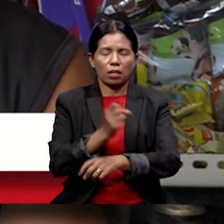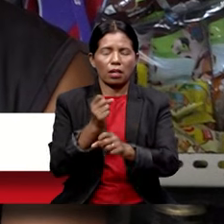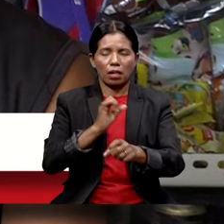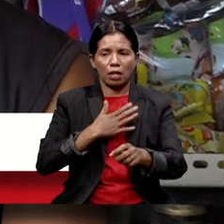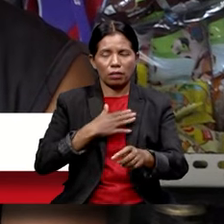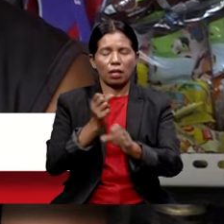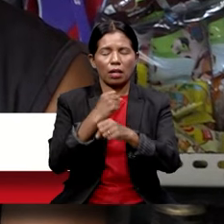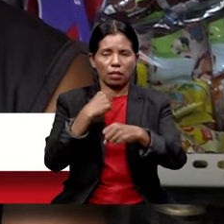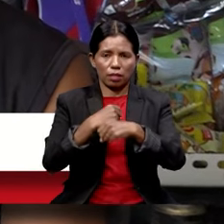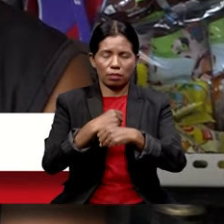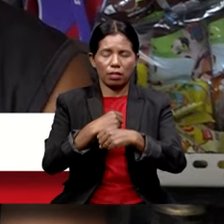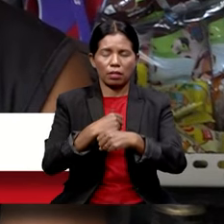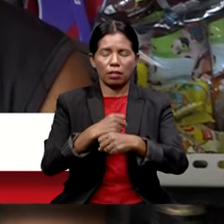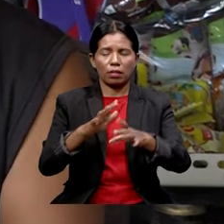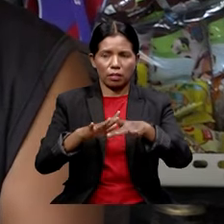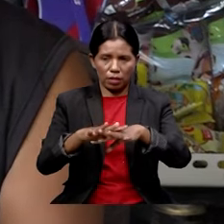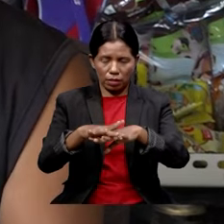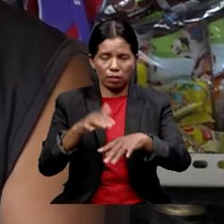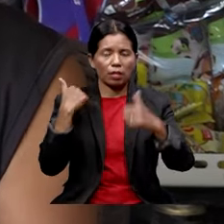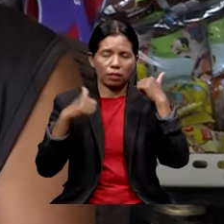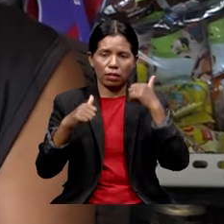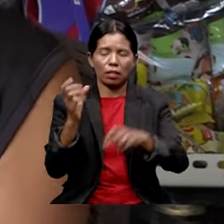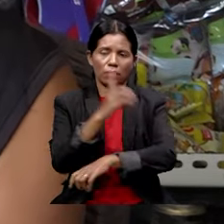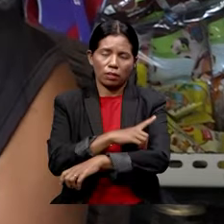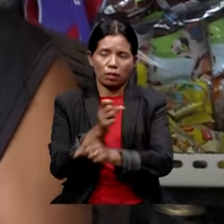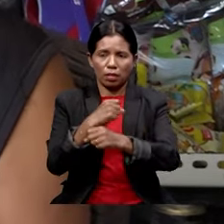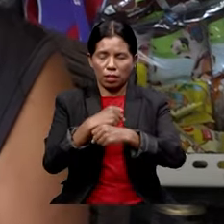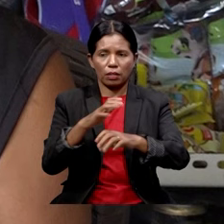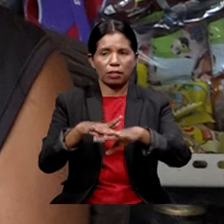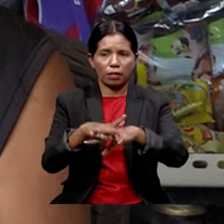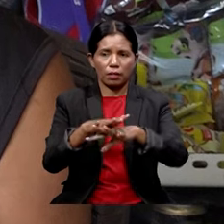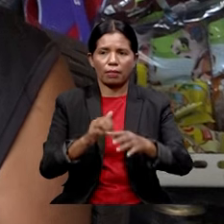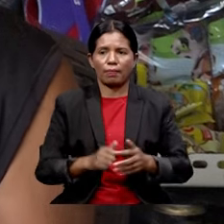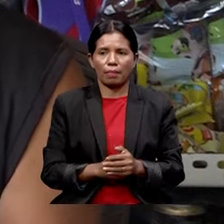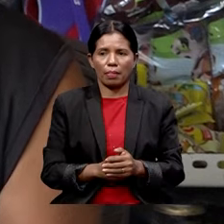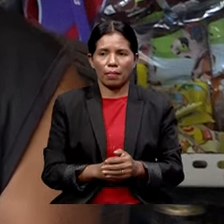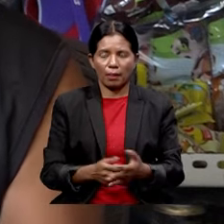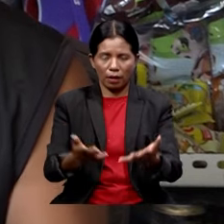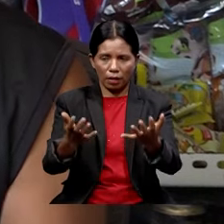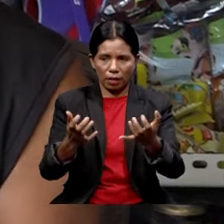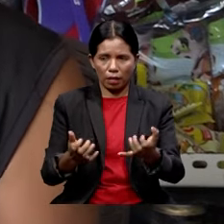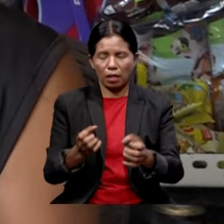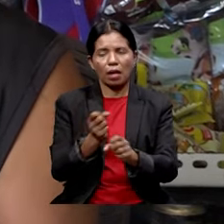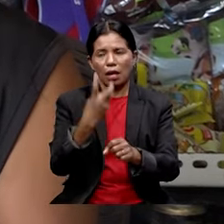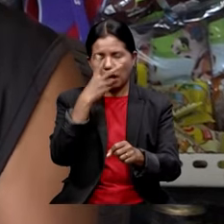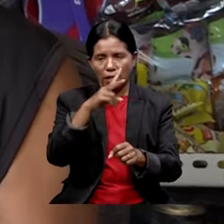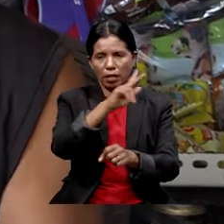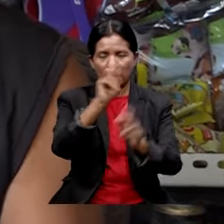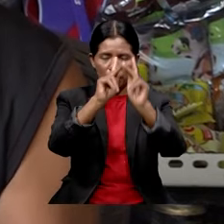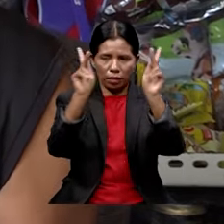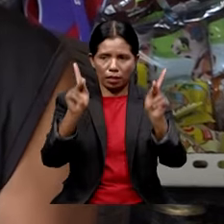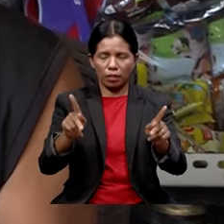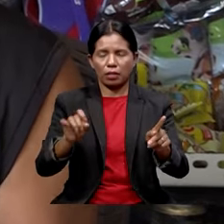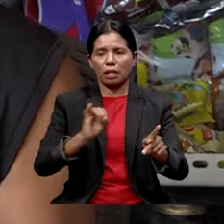makiane. Tambah hau halo ne, hau ni akarak makalo tais, ho akarak makala hare be kios. Hau